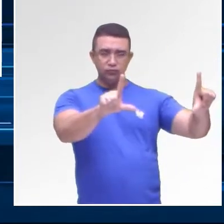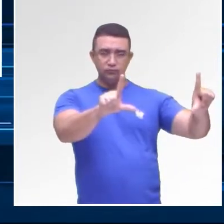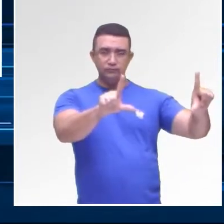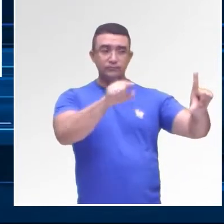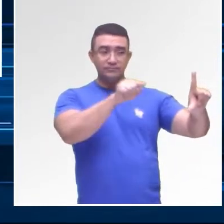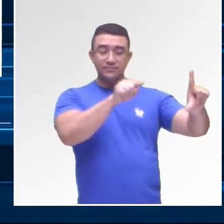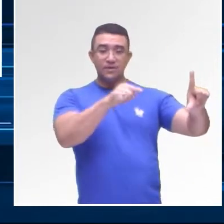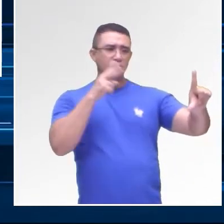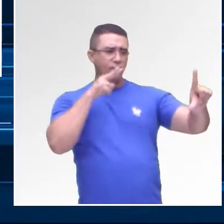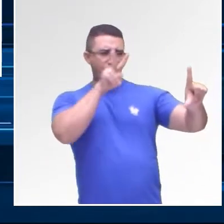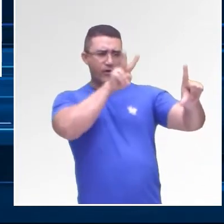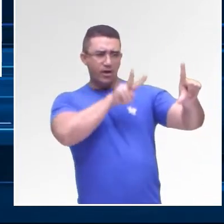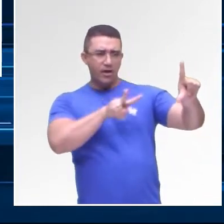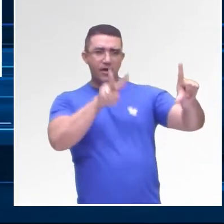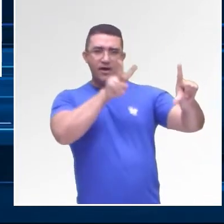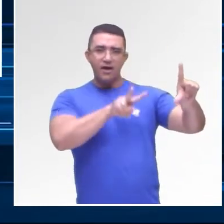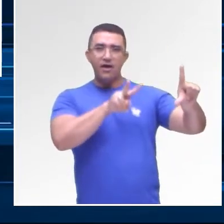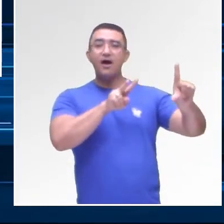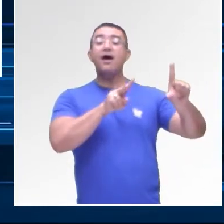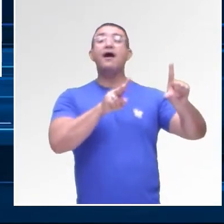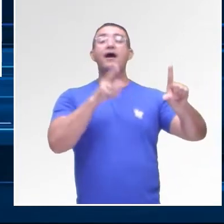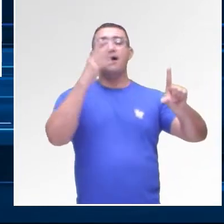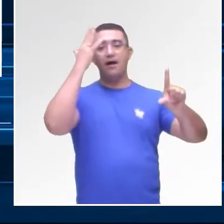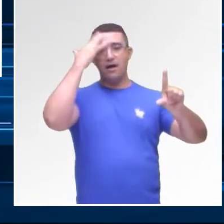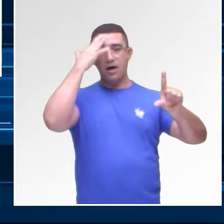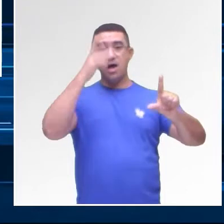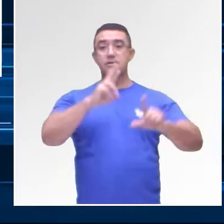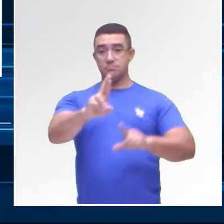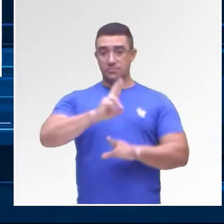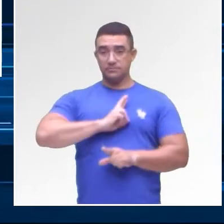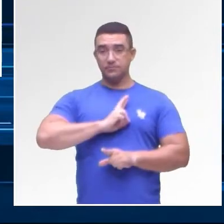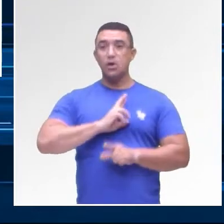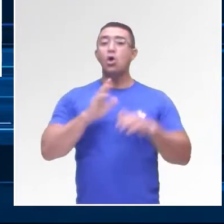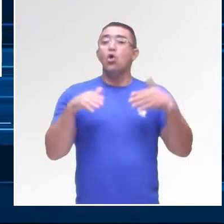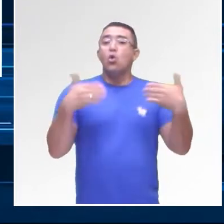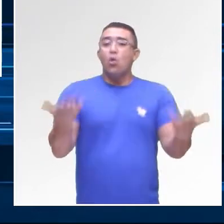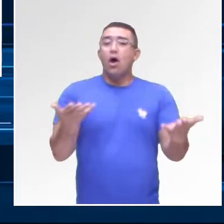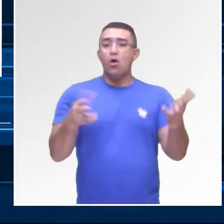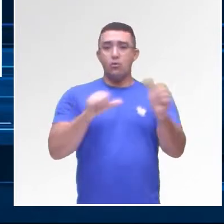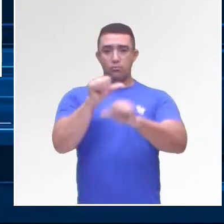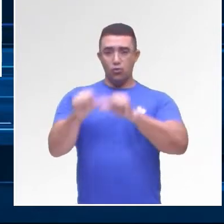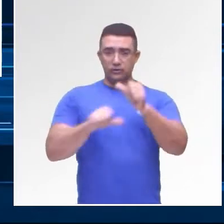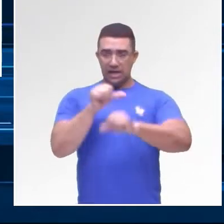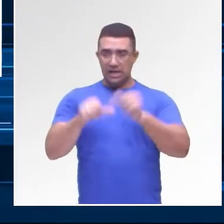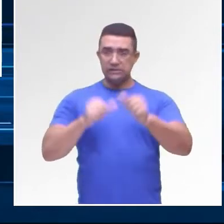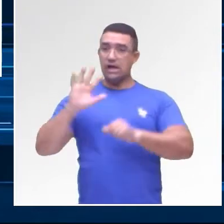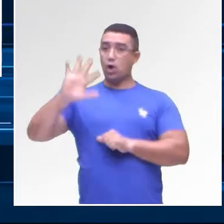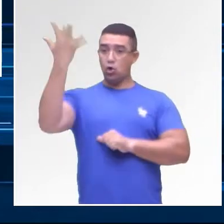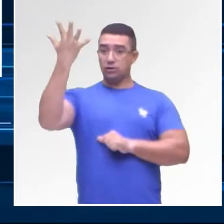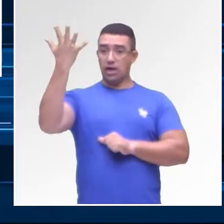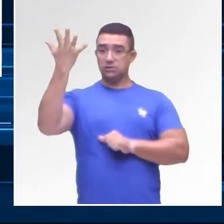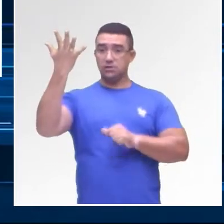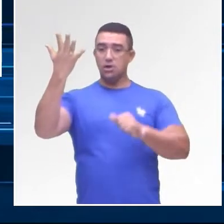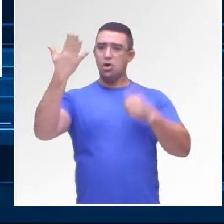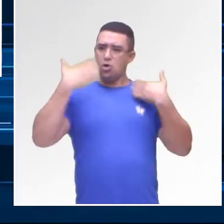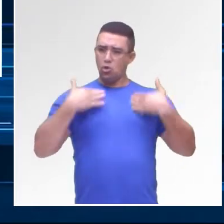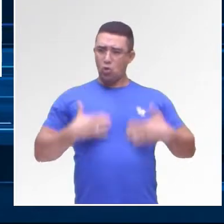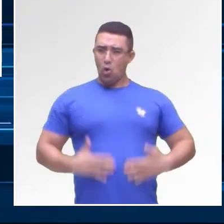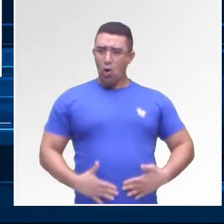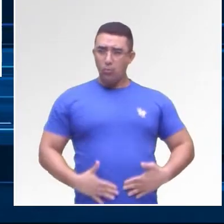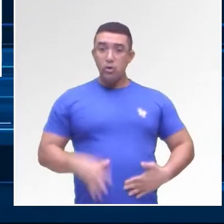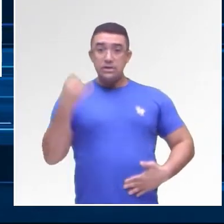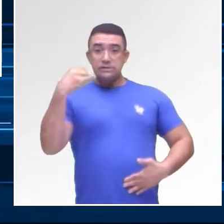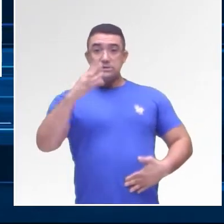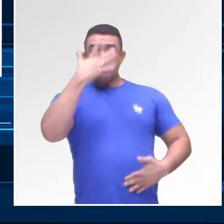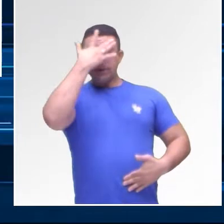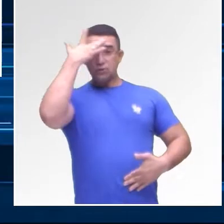essas imagens, eu quero que vocês respondam. Quais são as mudanças que ocorrem em nosso corpo ao praticarmos